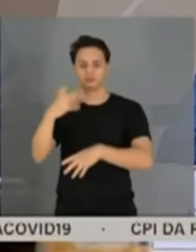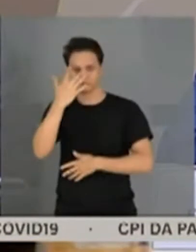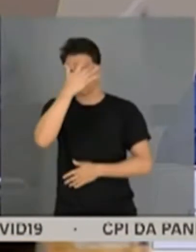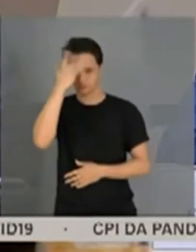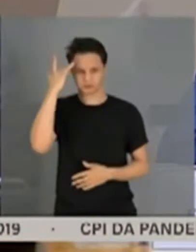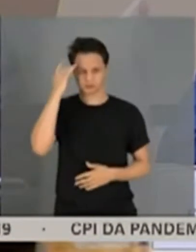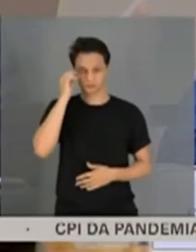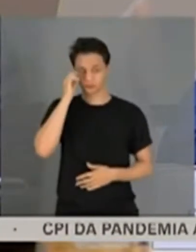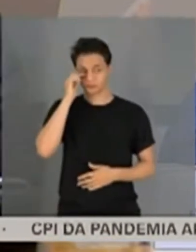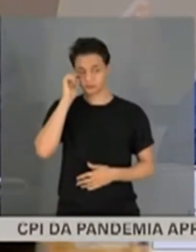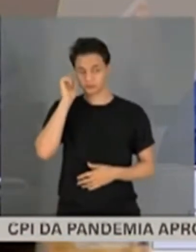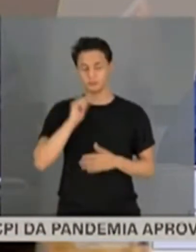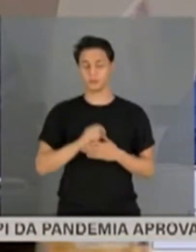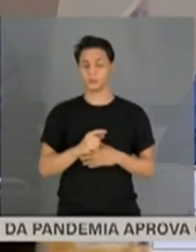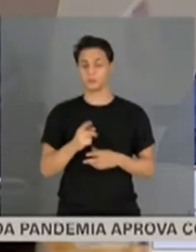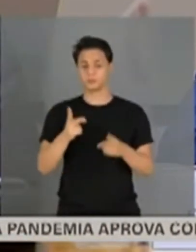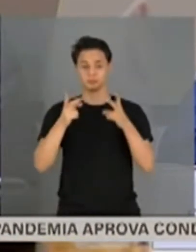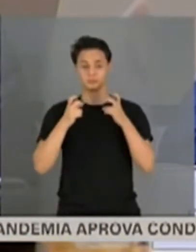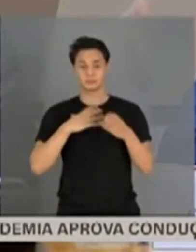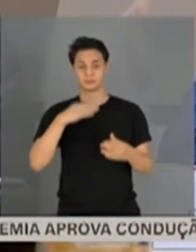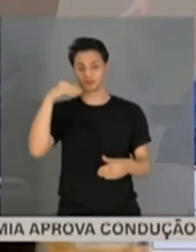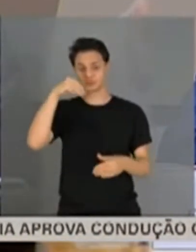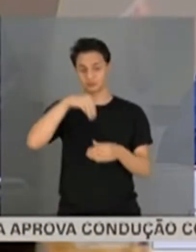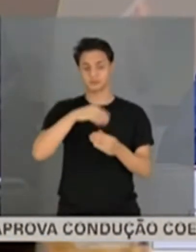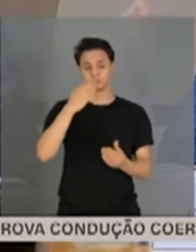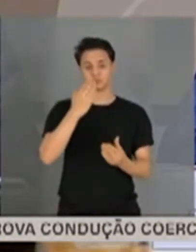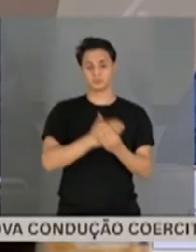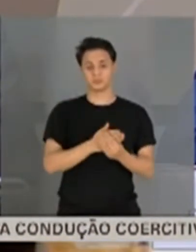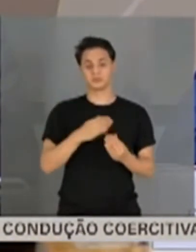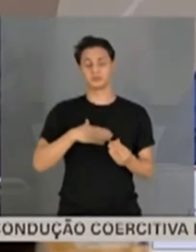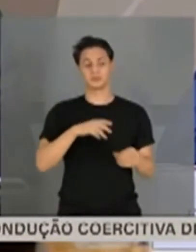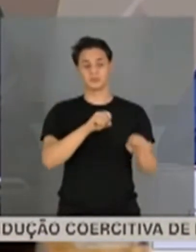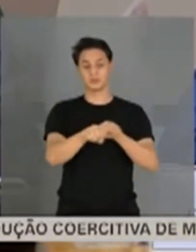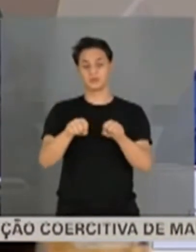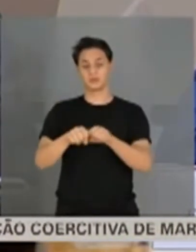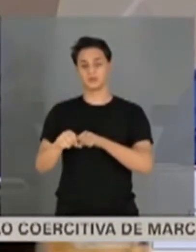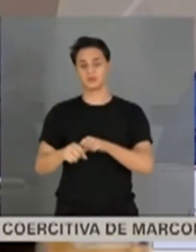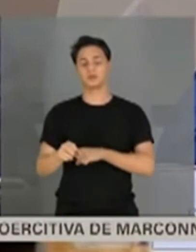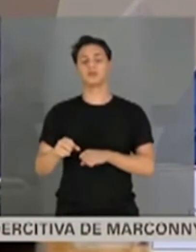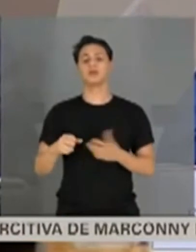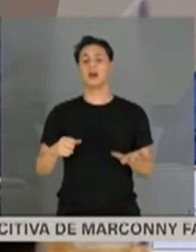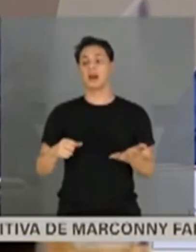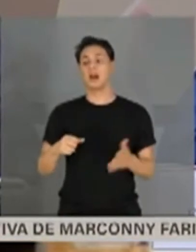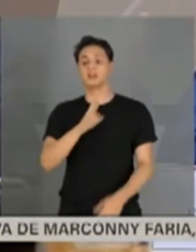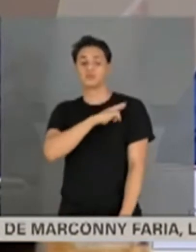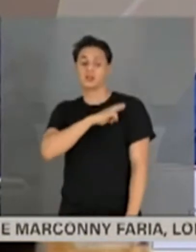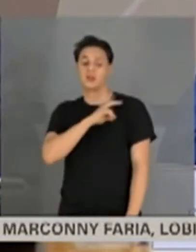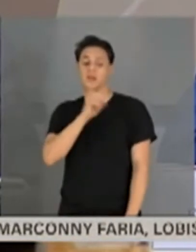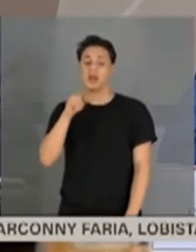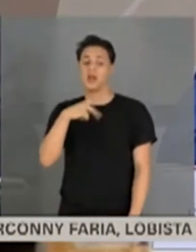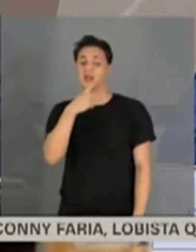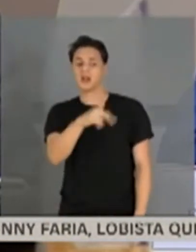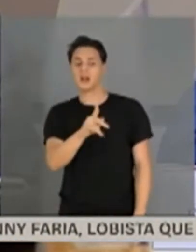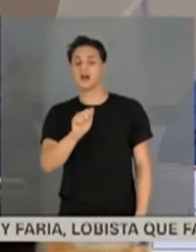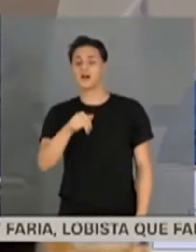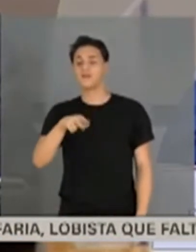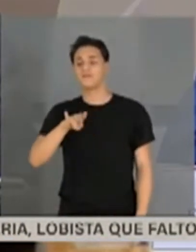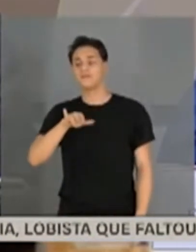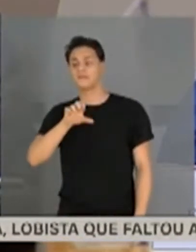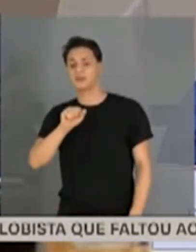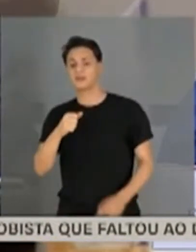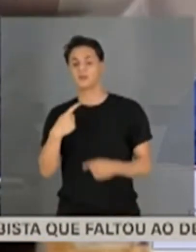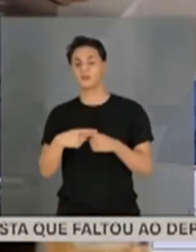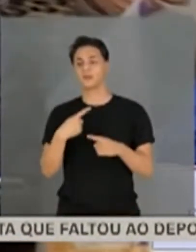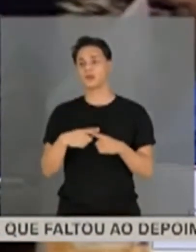desses problemas na Anvisa. Se tem algum teste que matou alguém, a responsabilização é da Anvisa, porque os testes que foram comprados foram